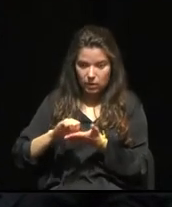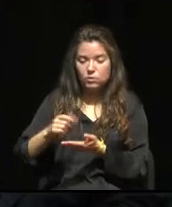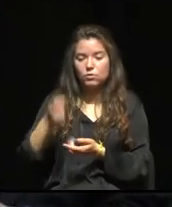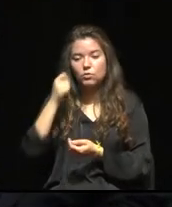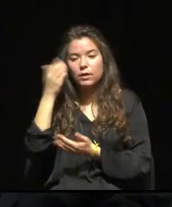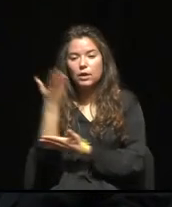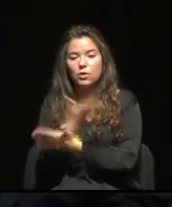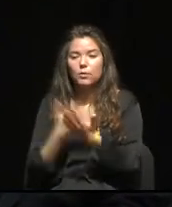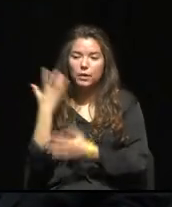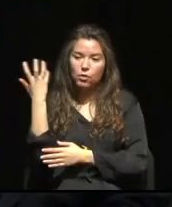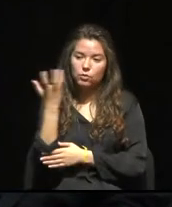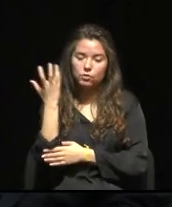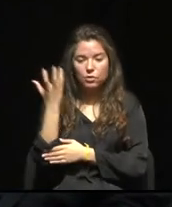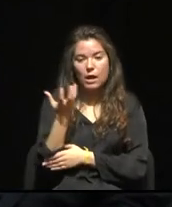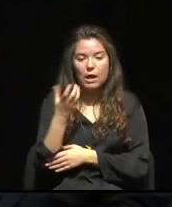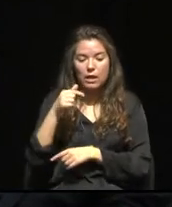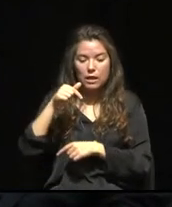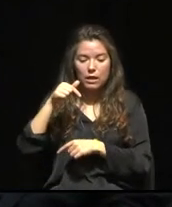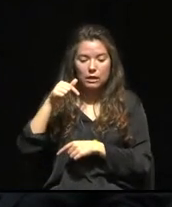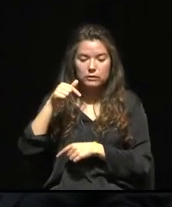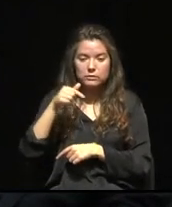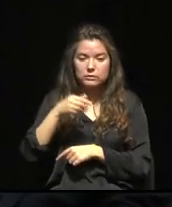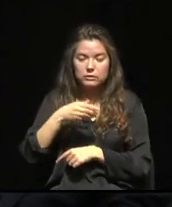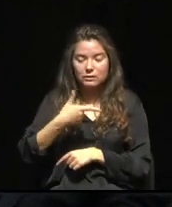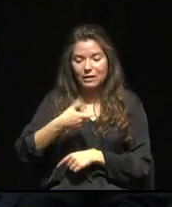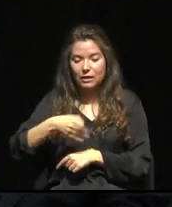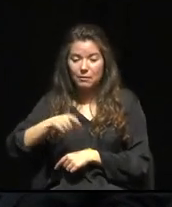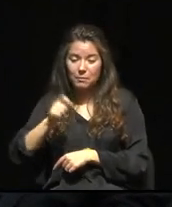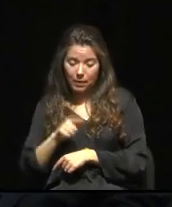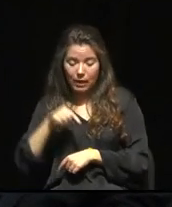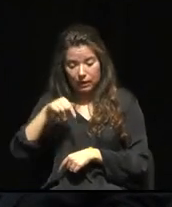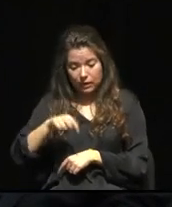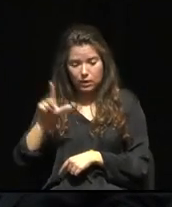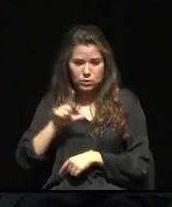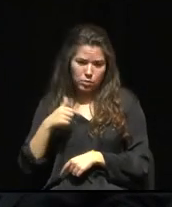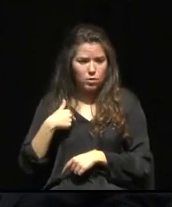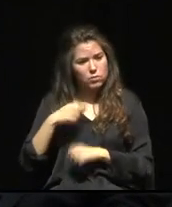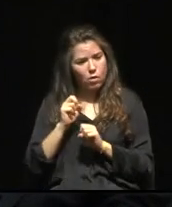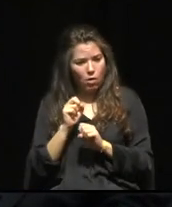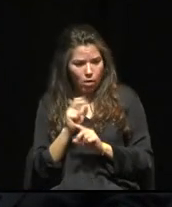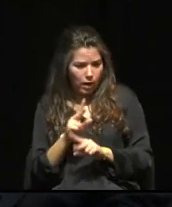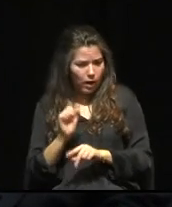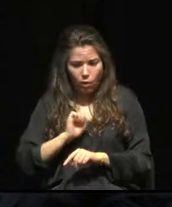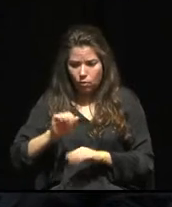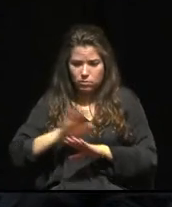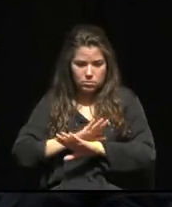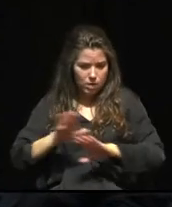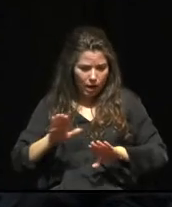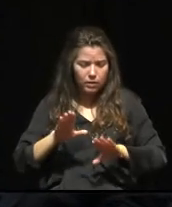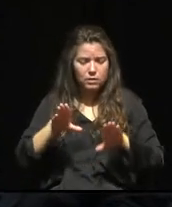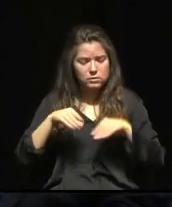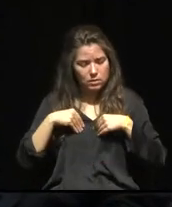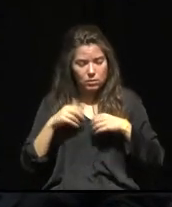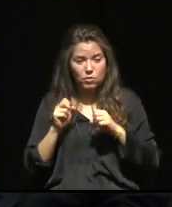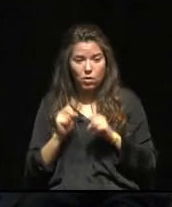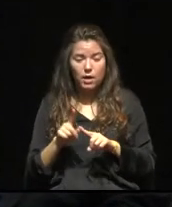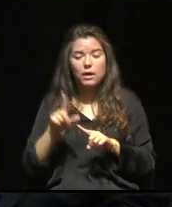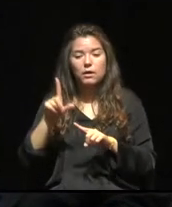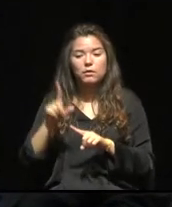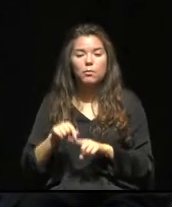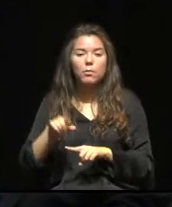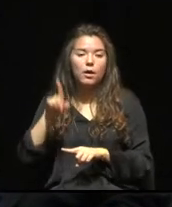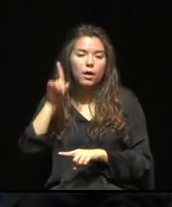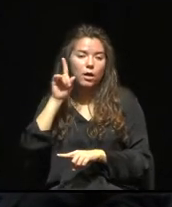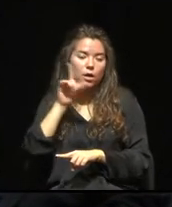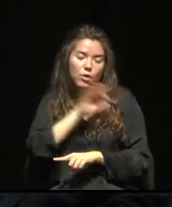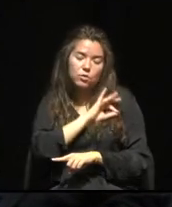Lisboa o que obviamente nada temos a opor e que reconhecemos obviamente e que somos muito favoráveis a que tal suceda bem como ao Senhor Ministro